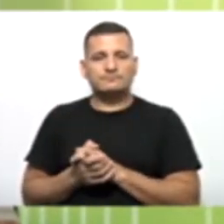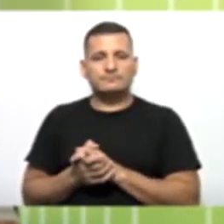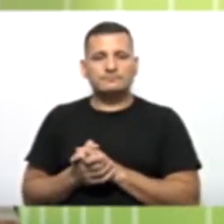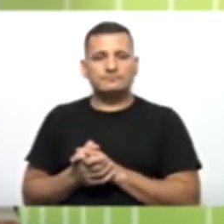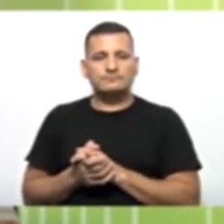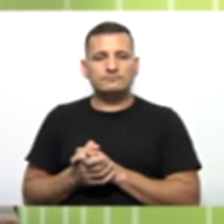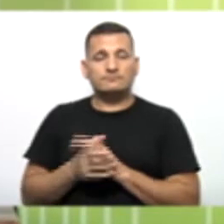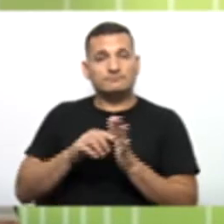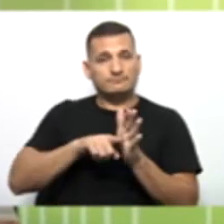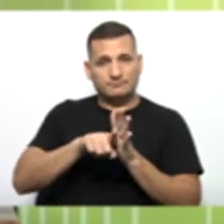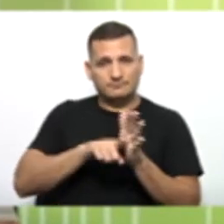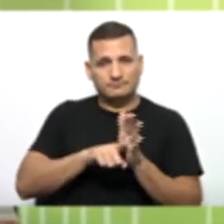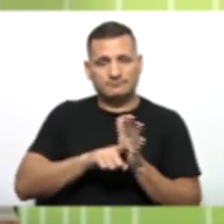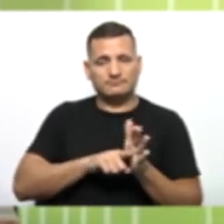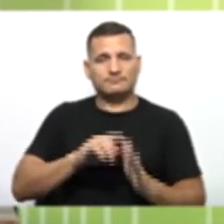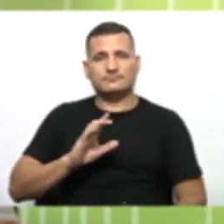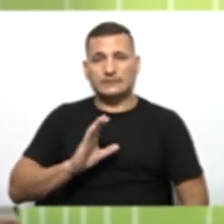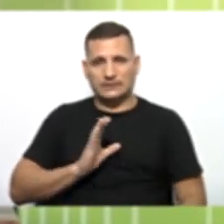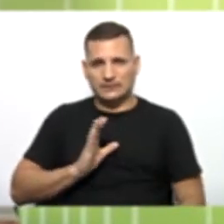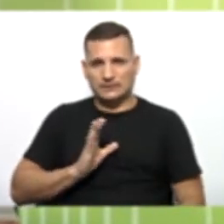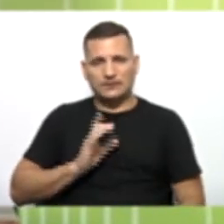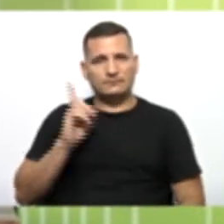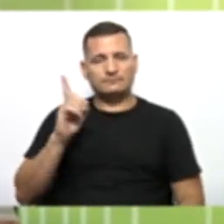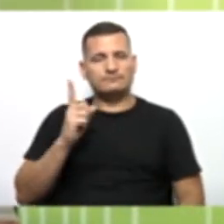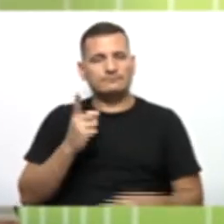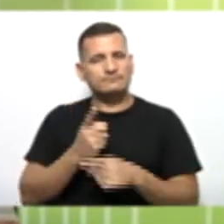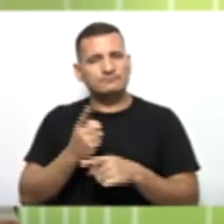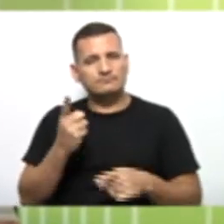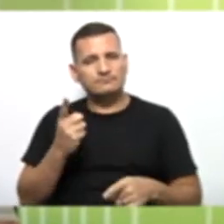pesquisadores no Canadá encontraram